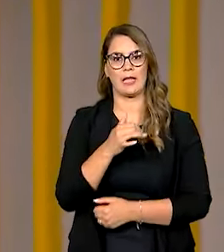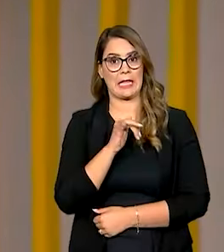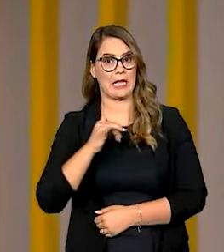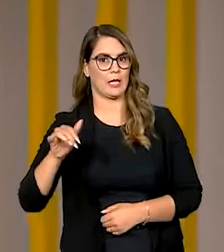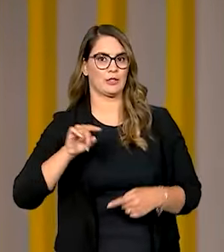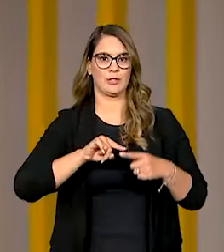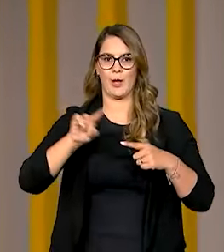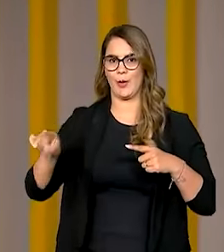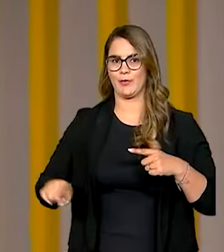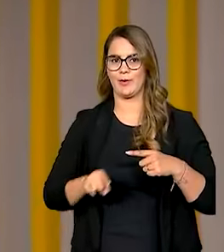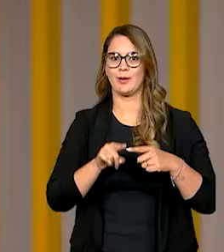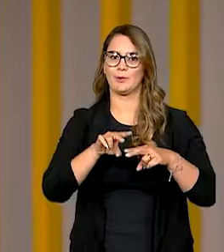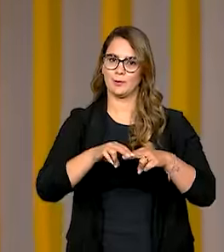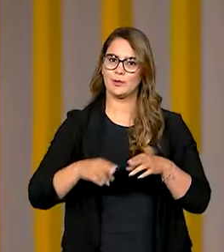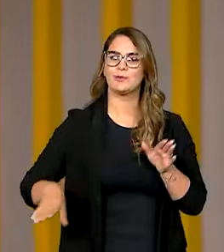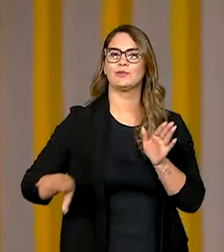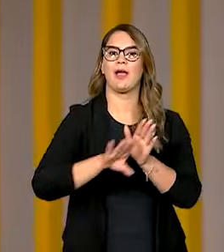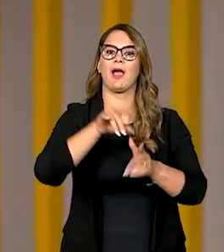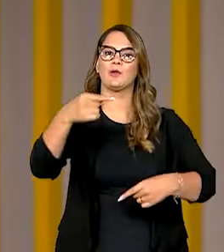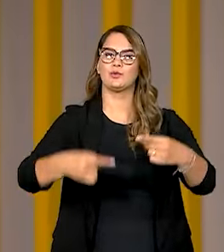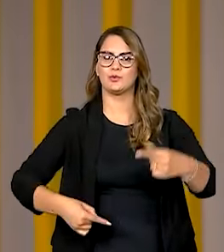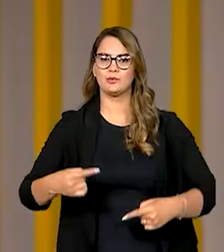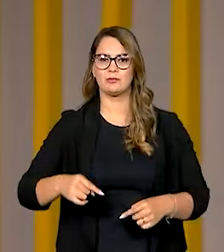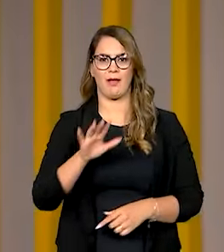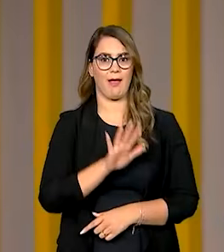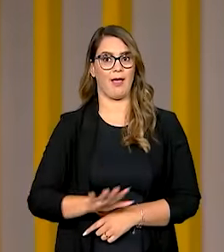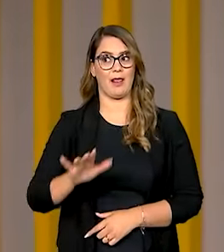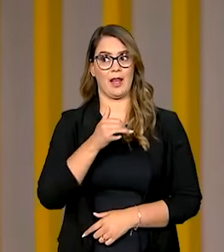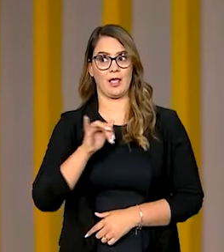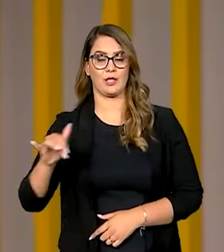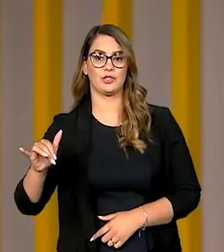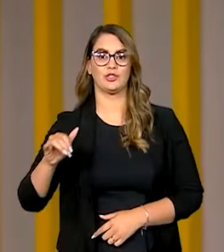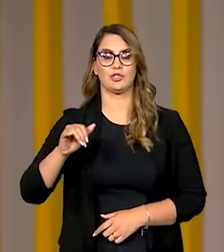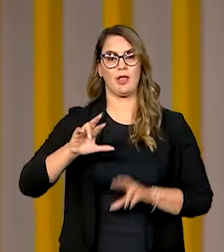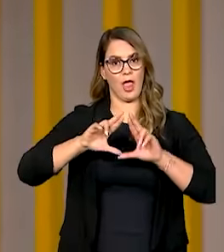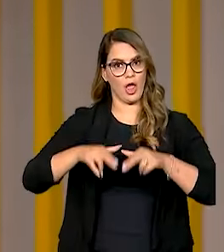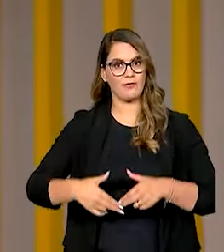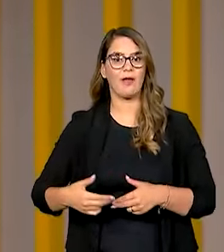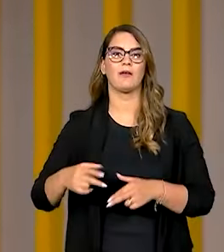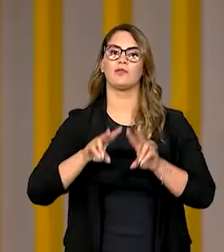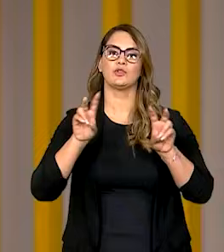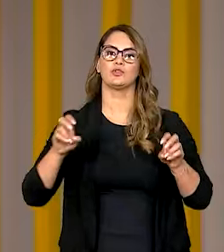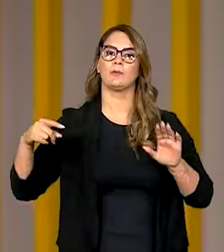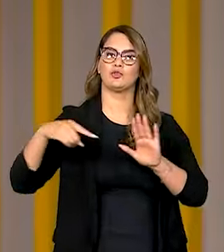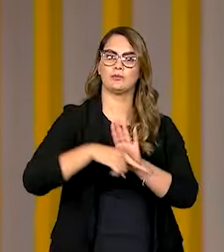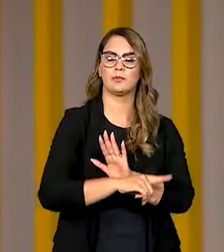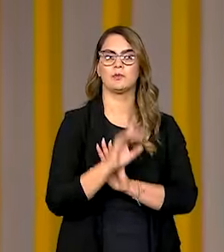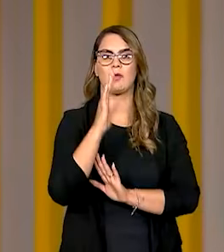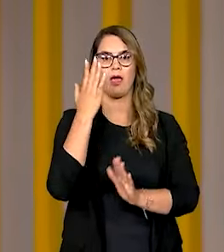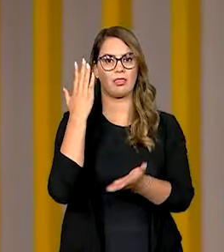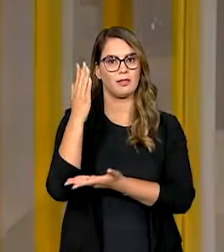renovável para isso chega nas discussões com uma matriz energética renovável e dados sobre queda de desmatamento